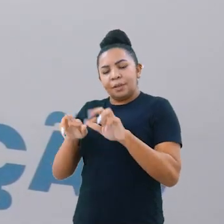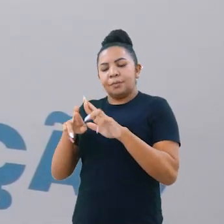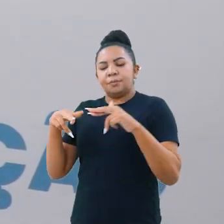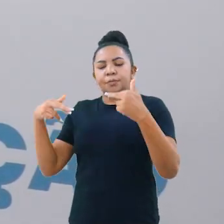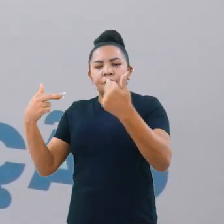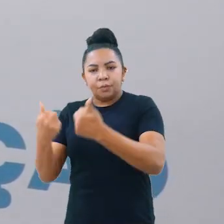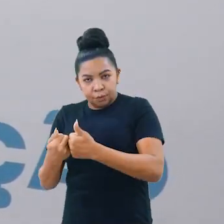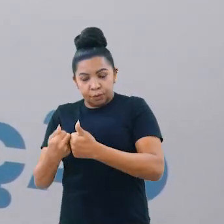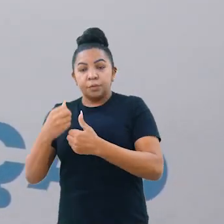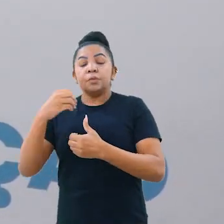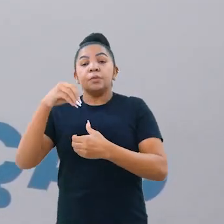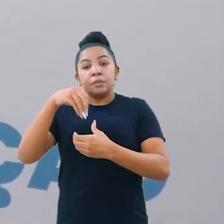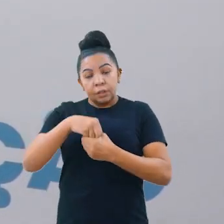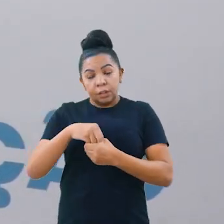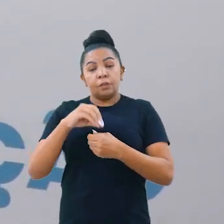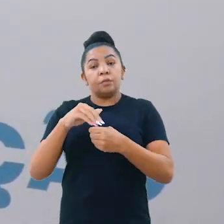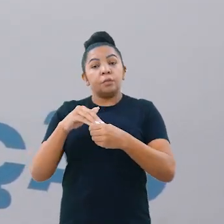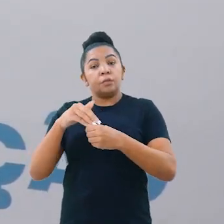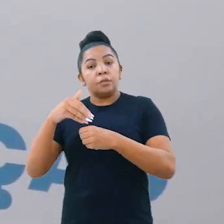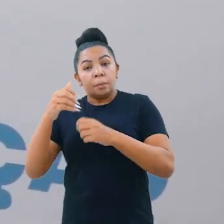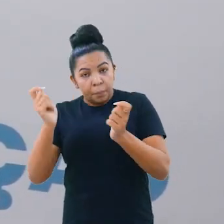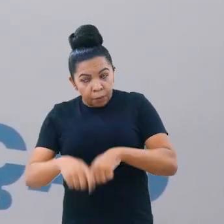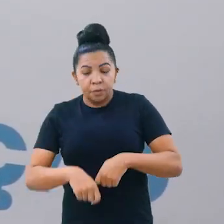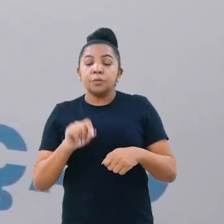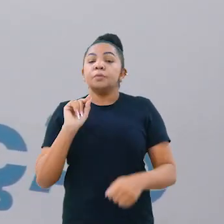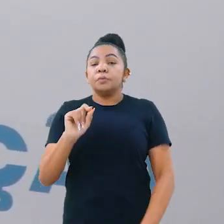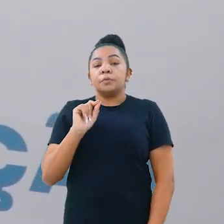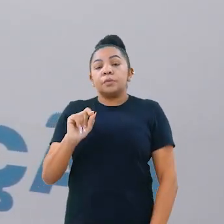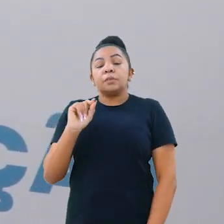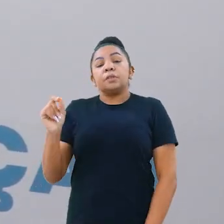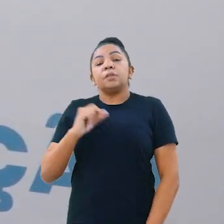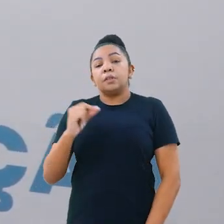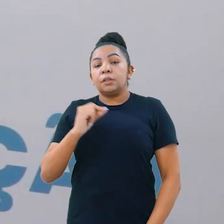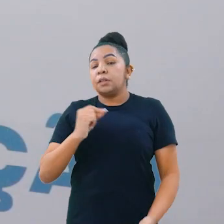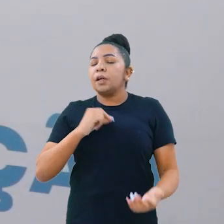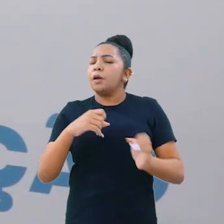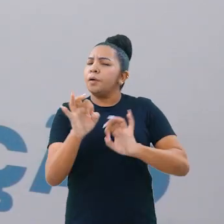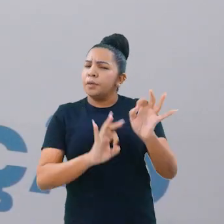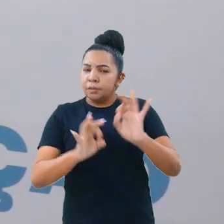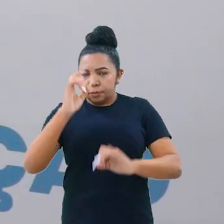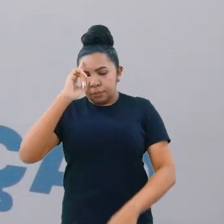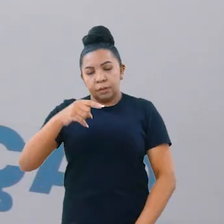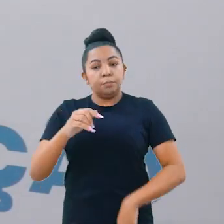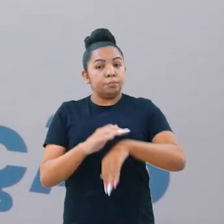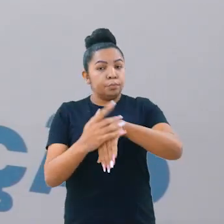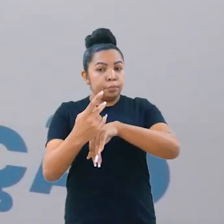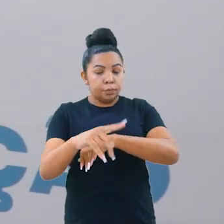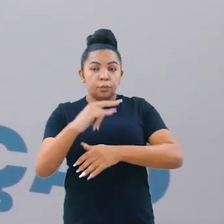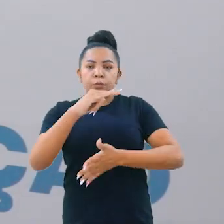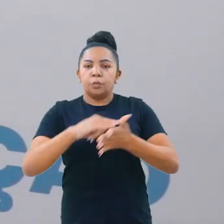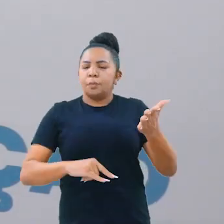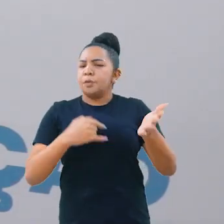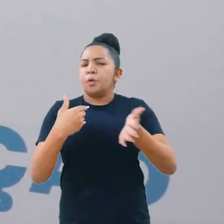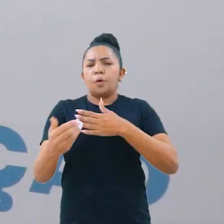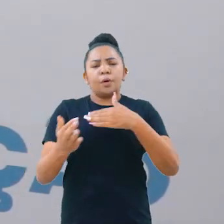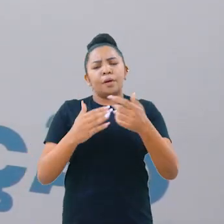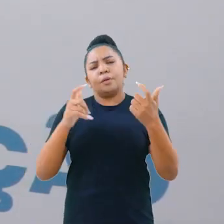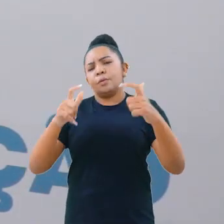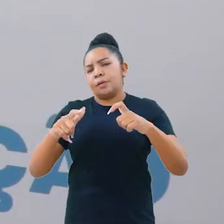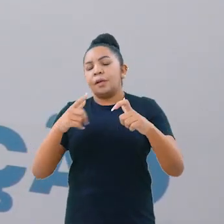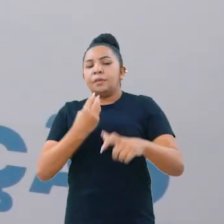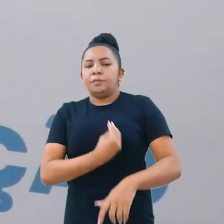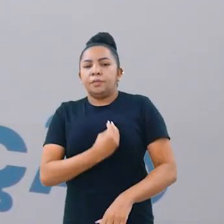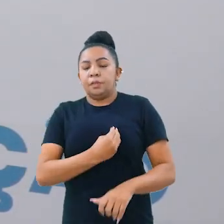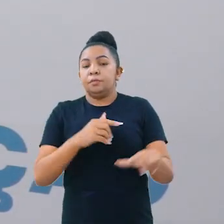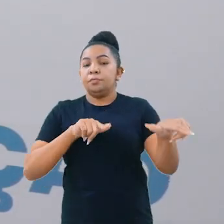trabalho, em alguma reunião, em alguma atividade externa, ele pode prontamente dar encaminhamentos, né, a esse documento, aonde